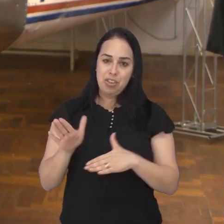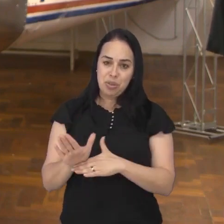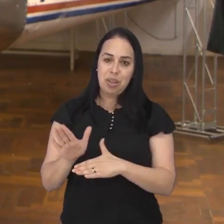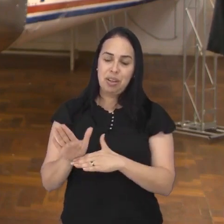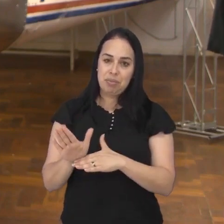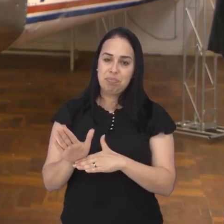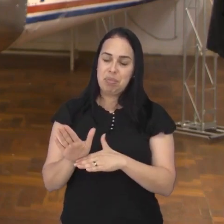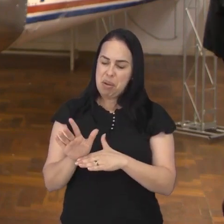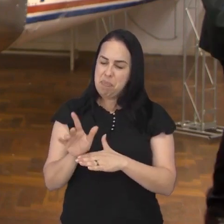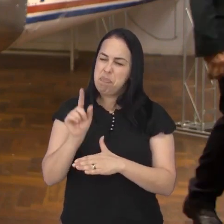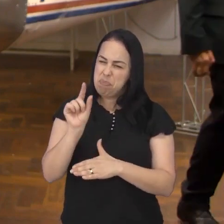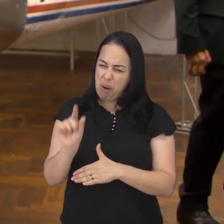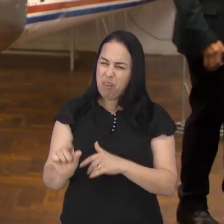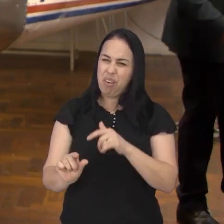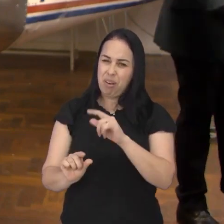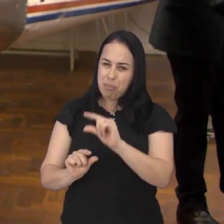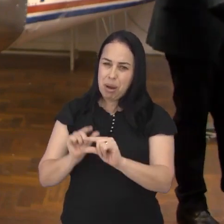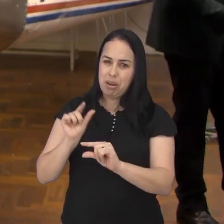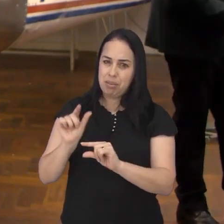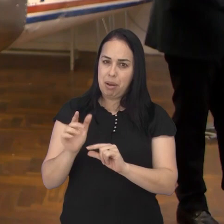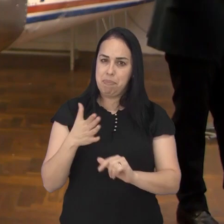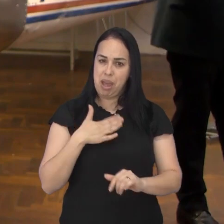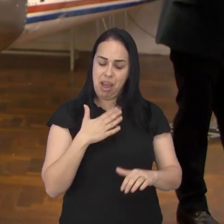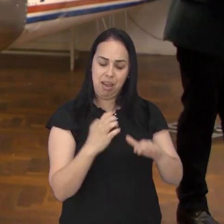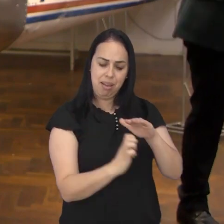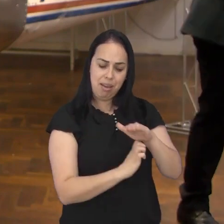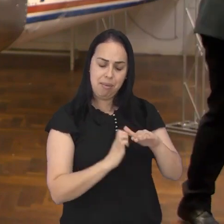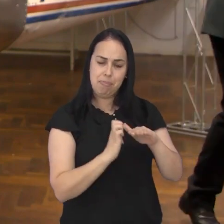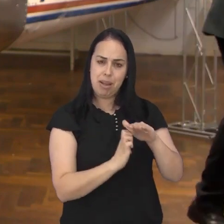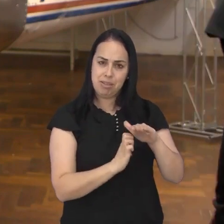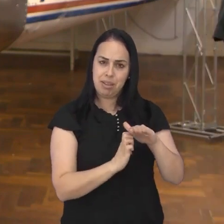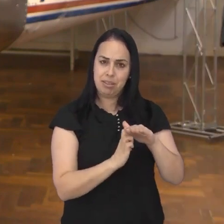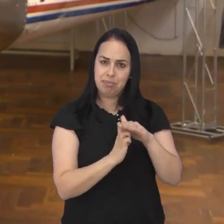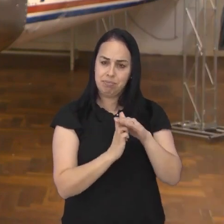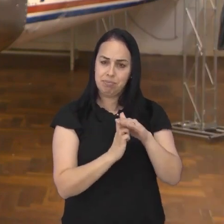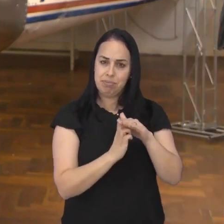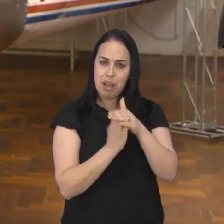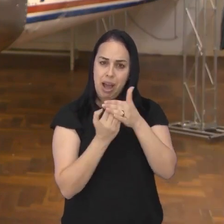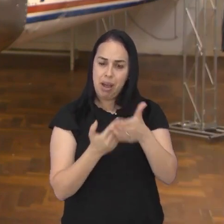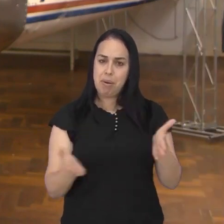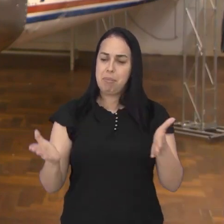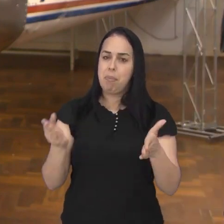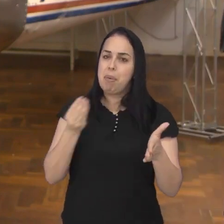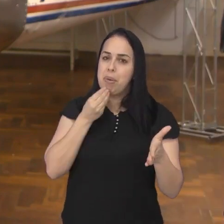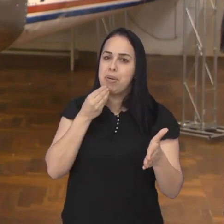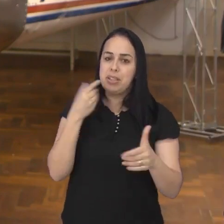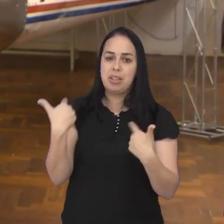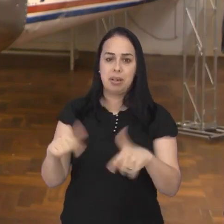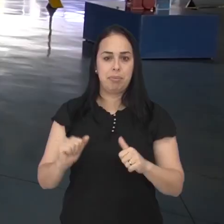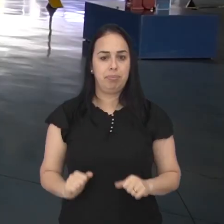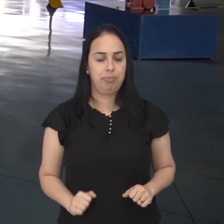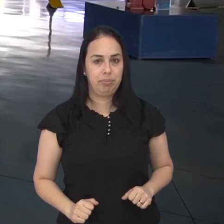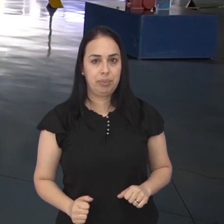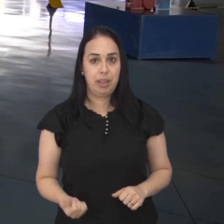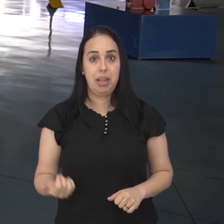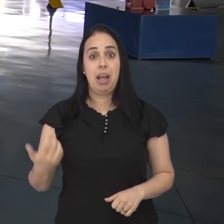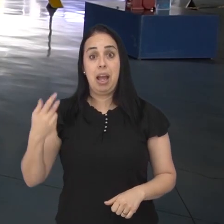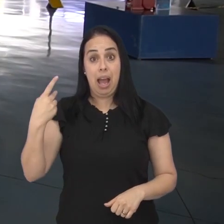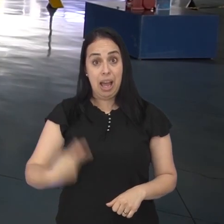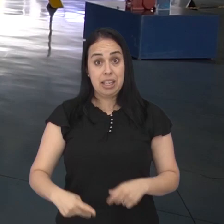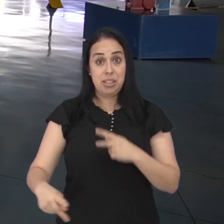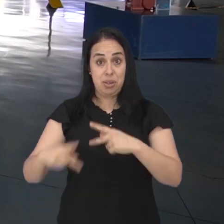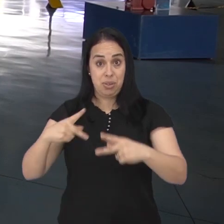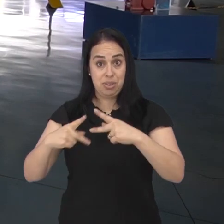contribuir, mesmo que seja pouco, né, através da minha empresa, gerando emprego para mais jovens.